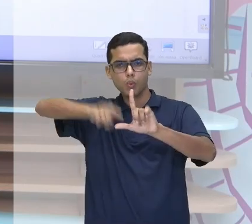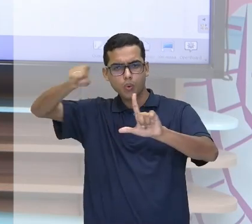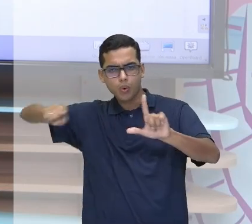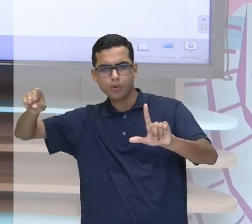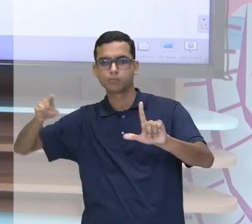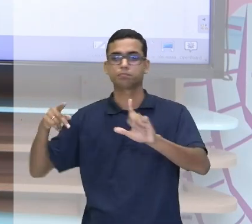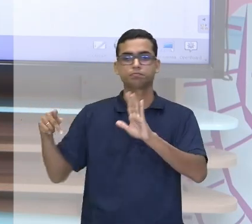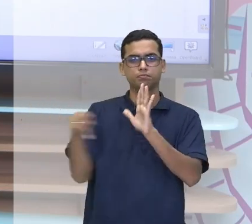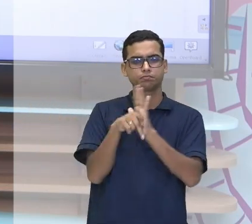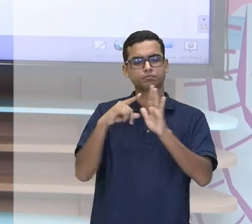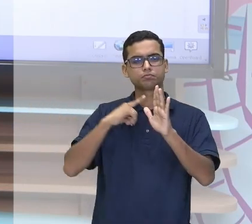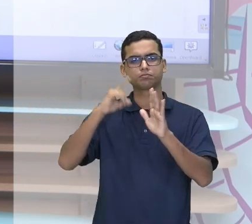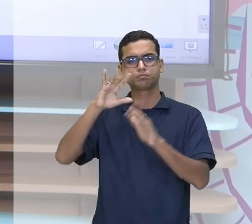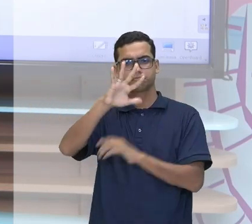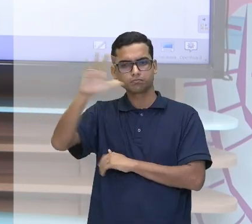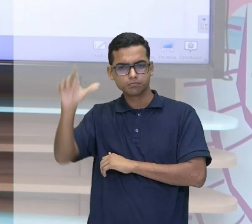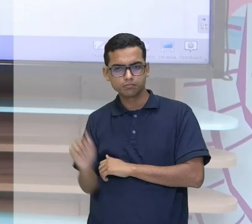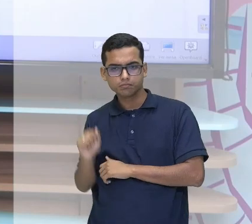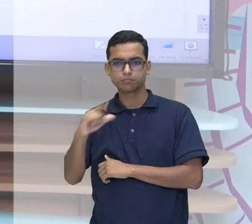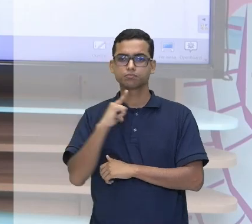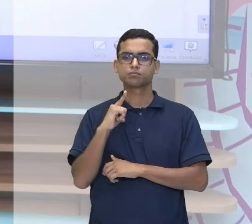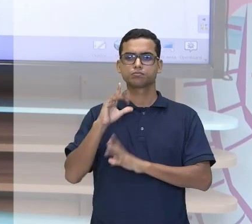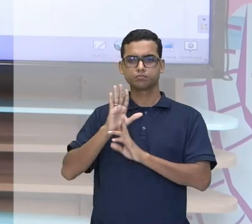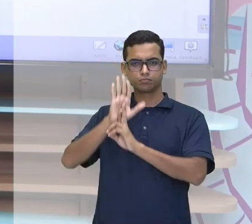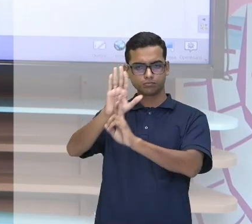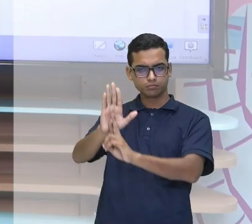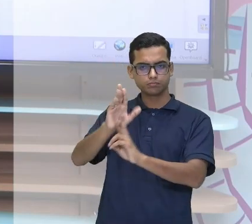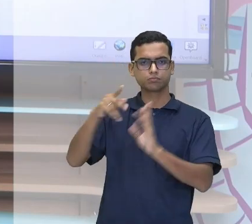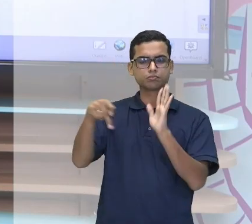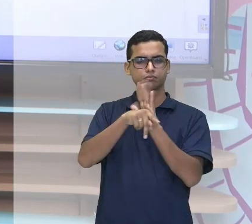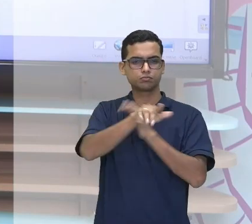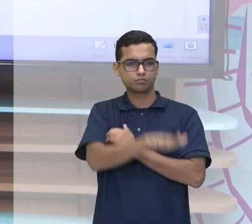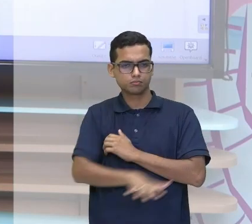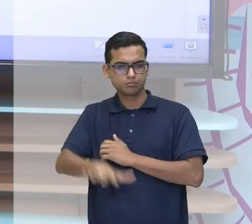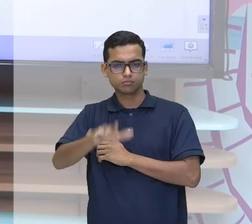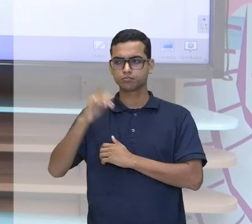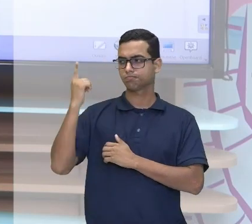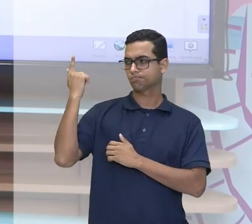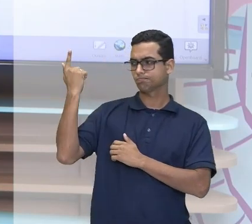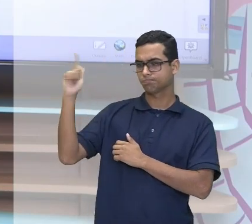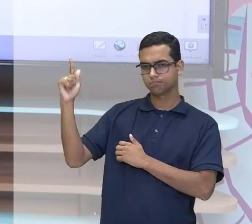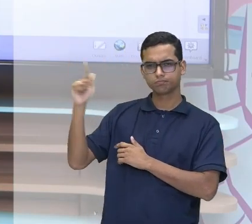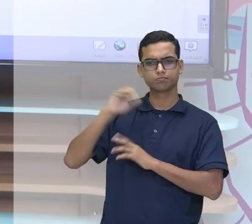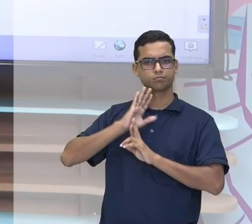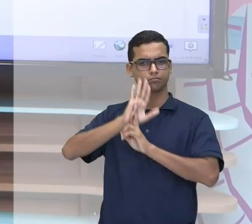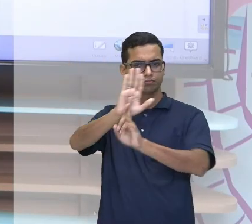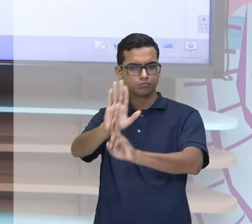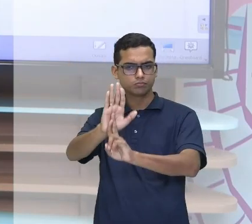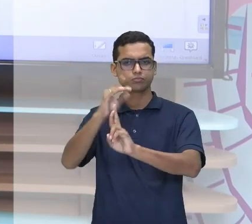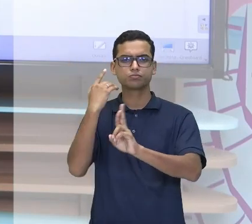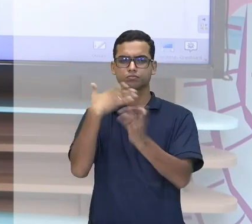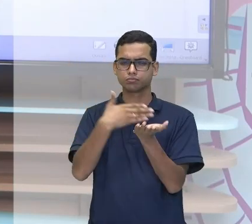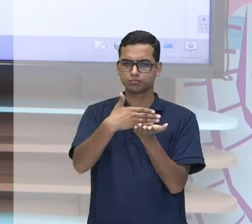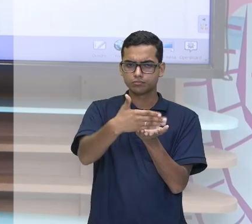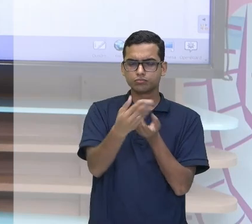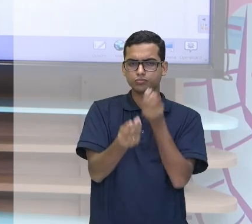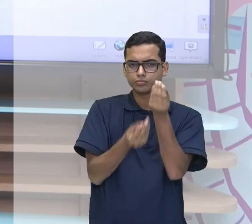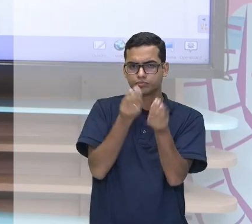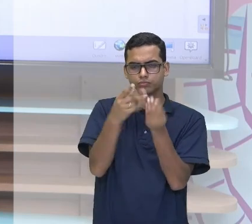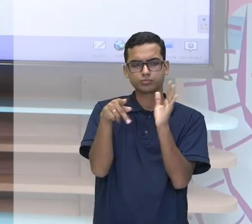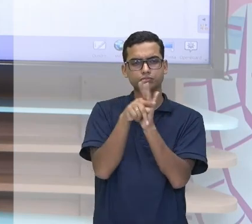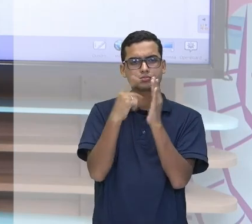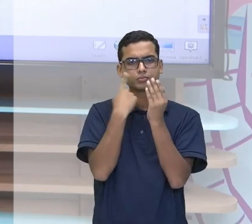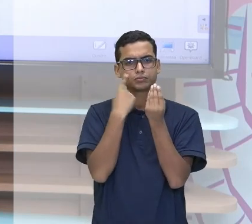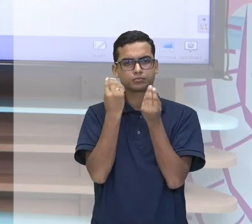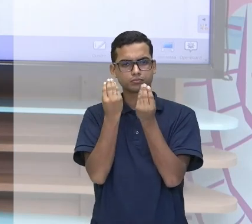uma representação do espaço geográfico e essa representação ela vai ser ali inserida para uma